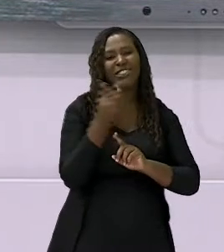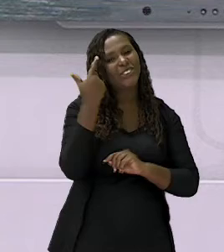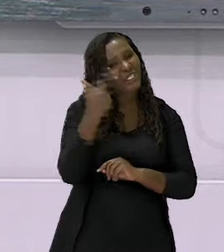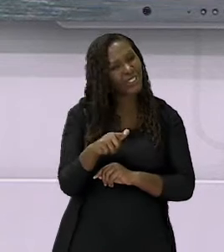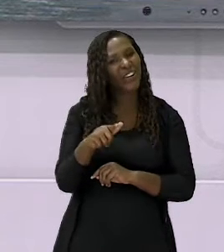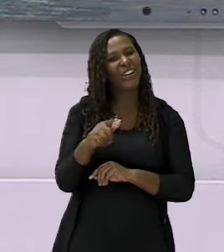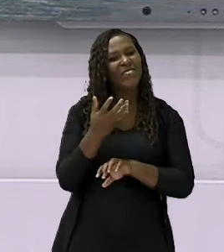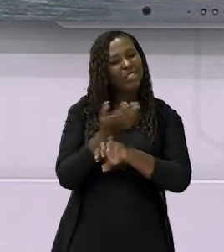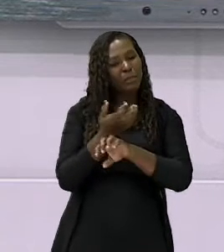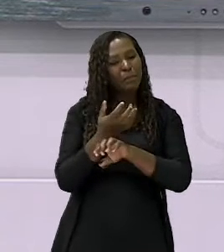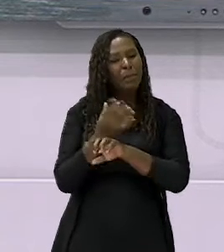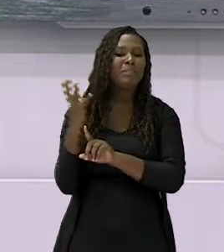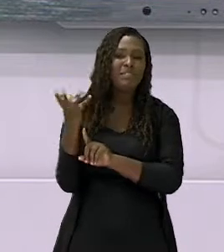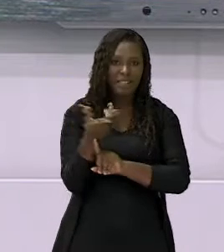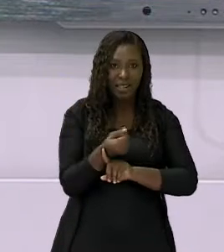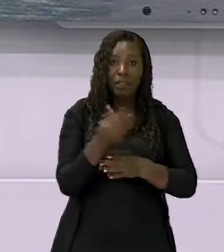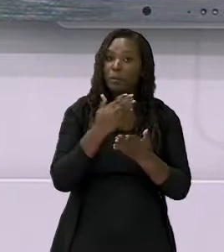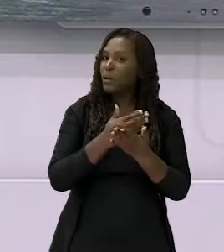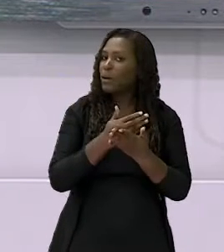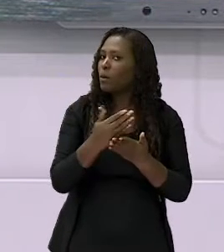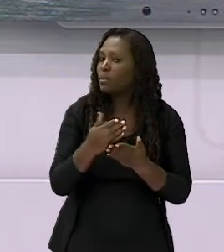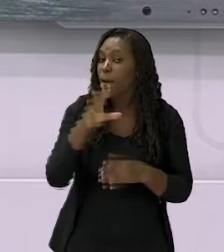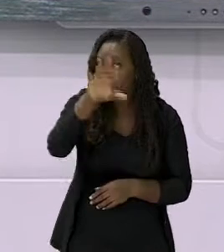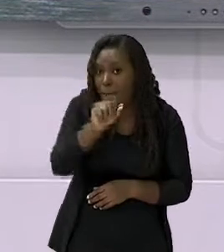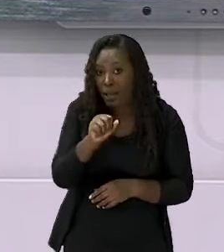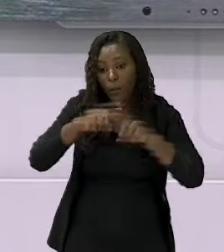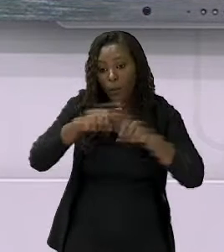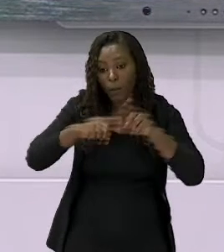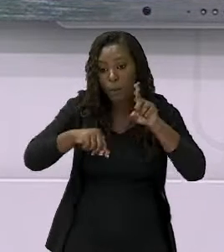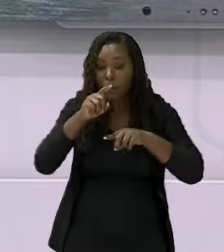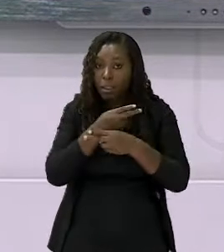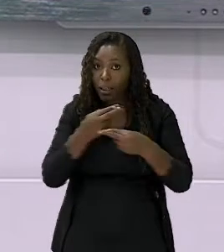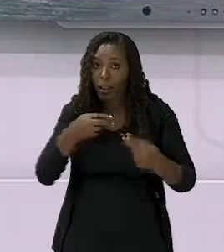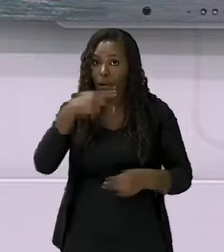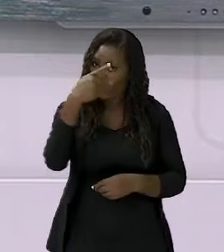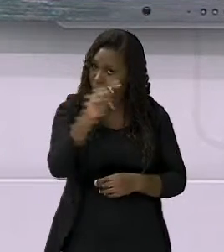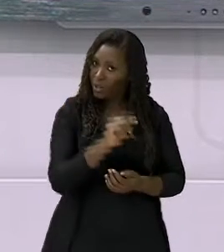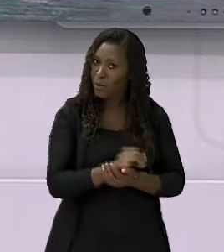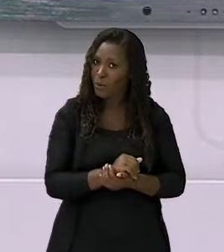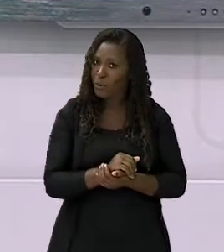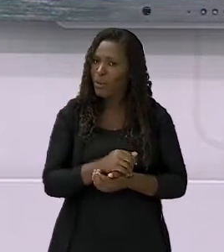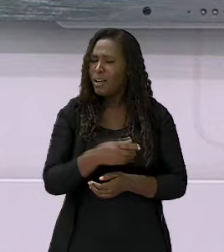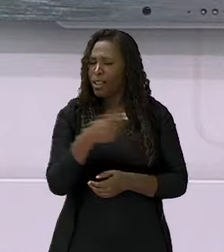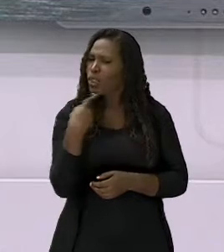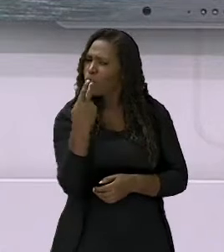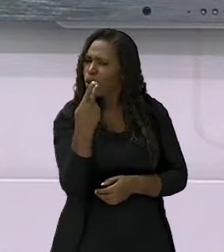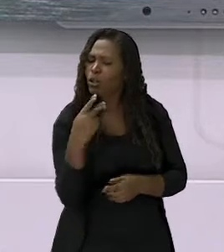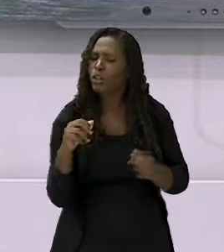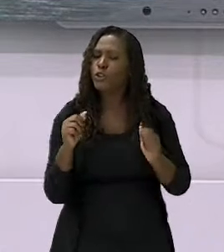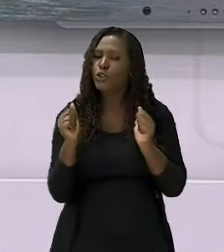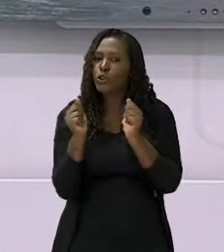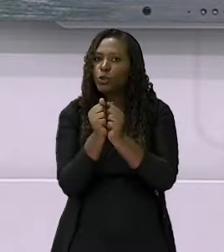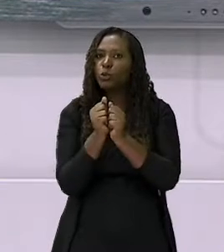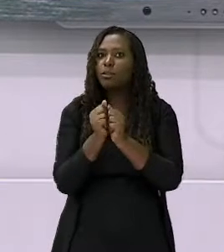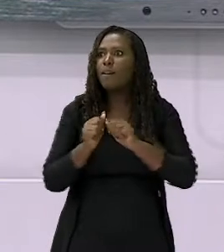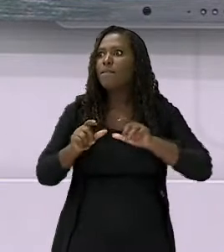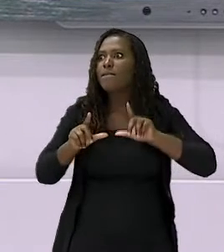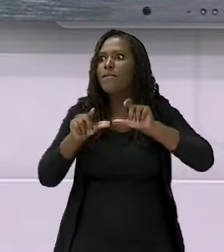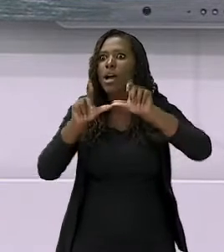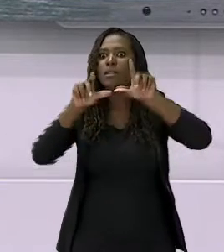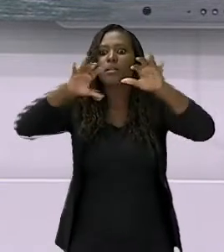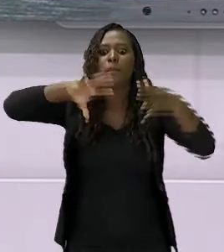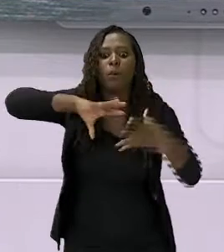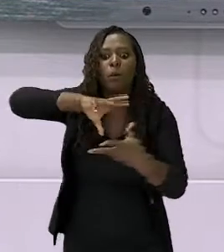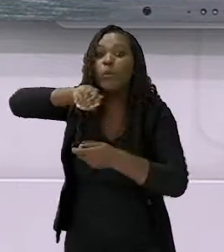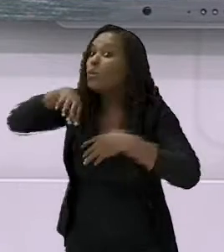para começarmos a nossa aula, pega lá o seu material, vamos juntos viajar pelo mundo do cubismo. E você é